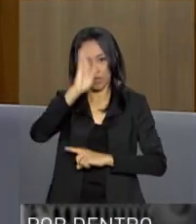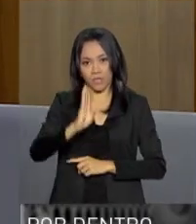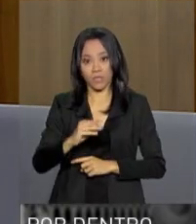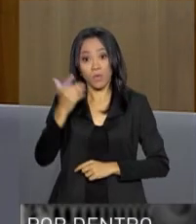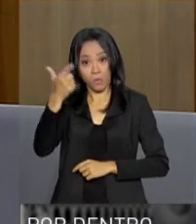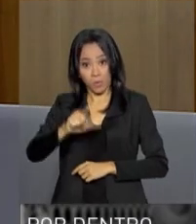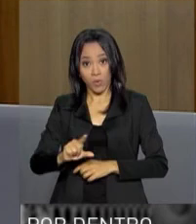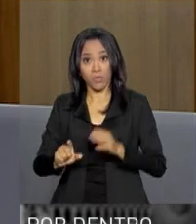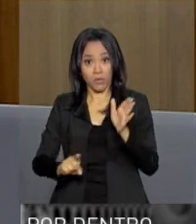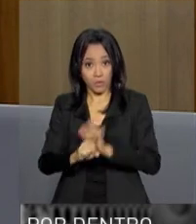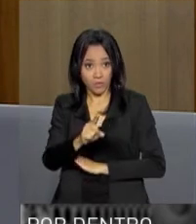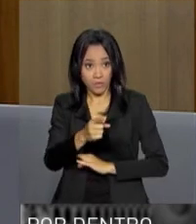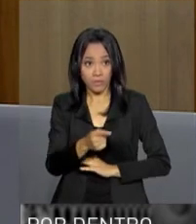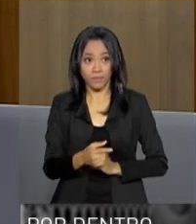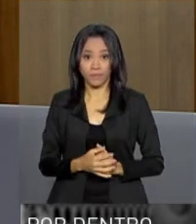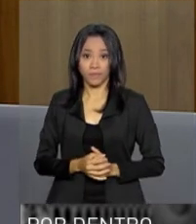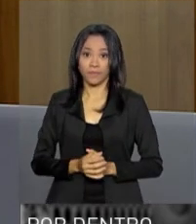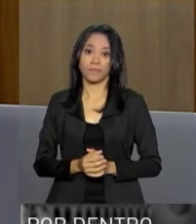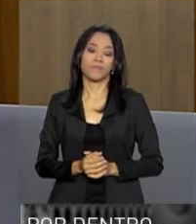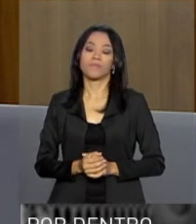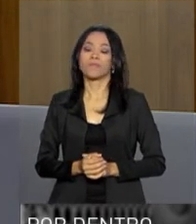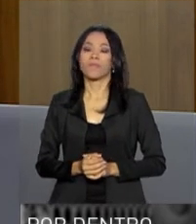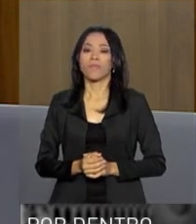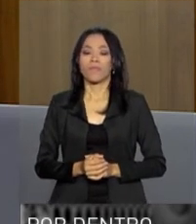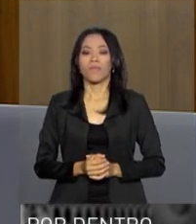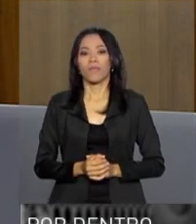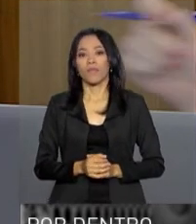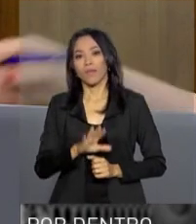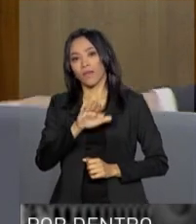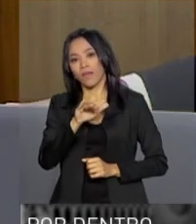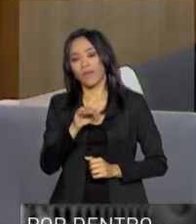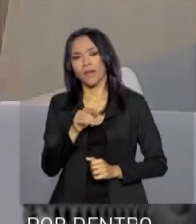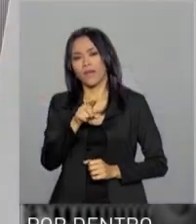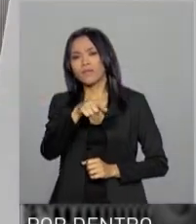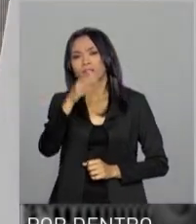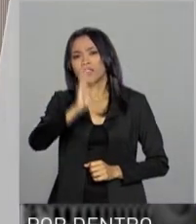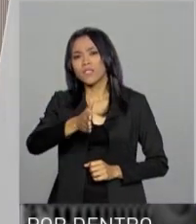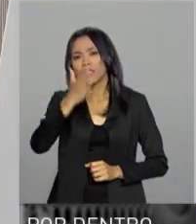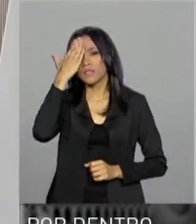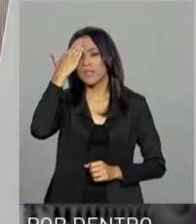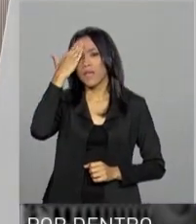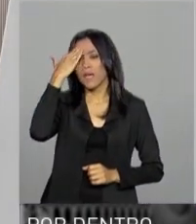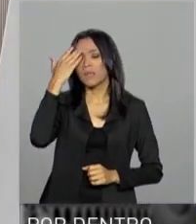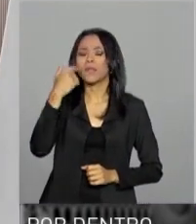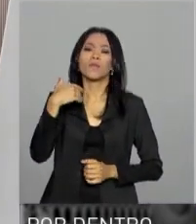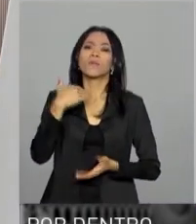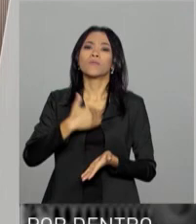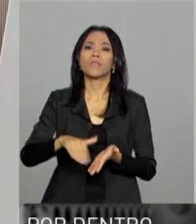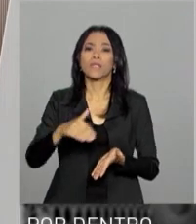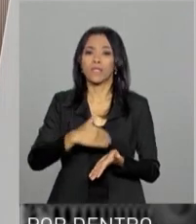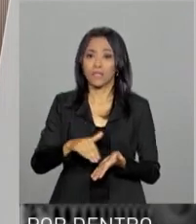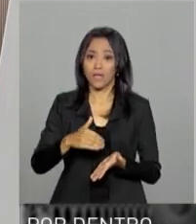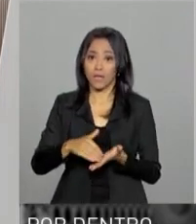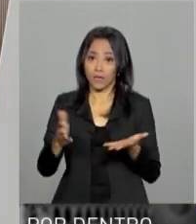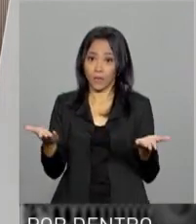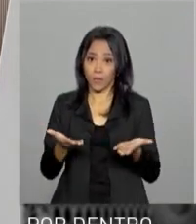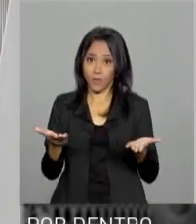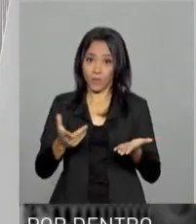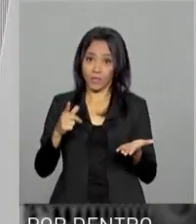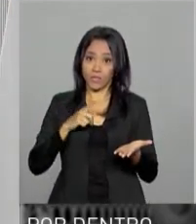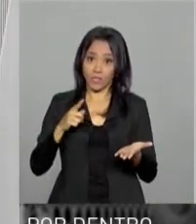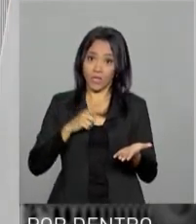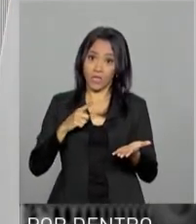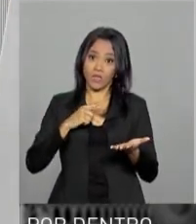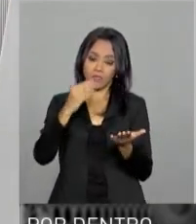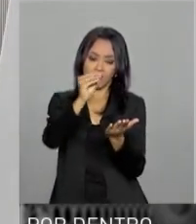pergunta para o nosso convidado é como bom deve saber o o secretário jornal hoje tem agendado aqui para boa vista